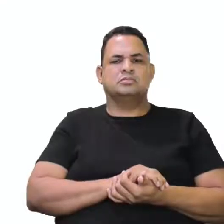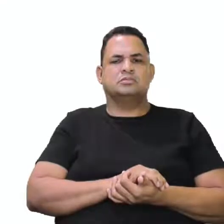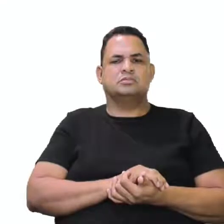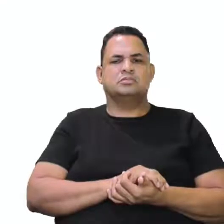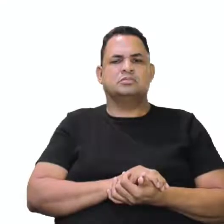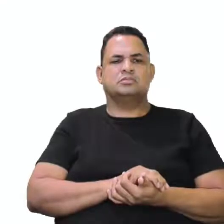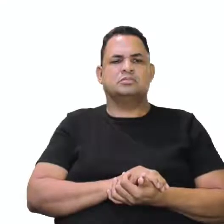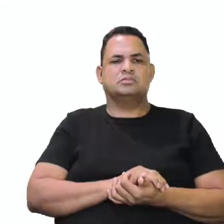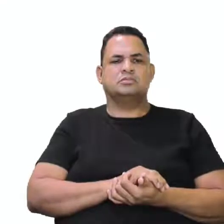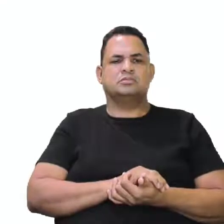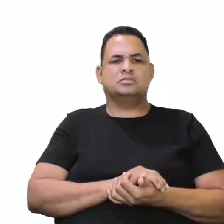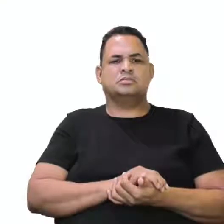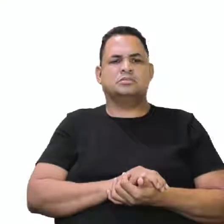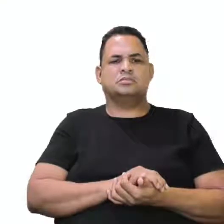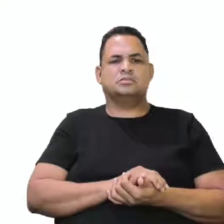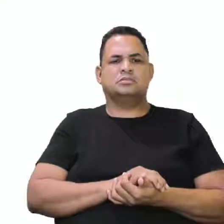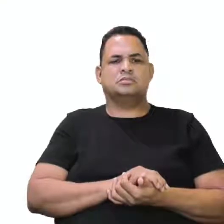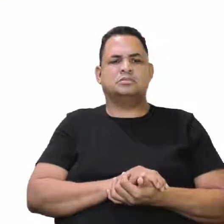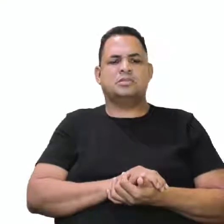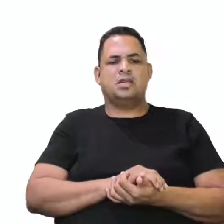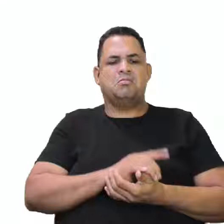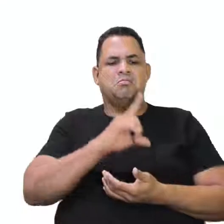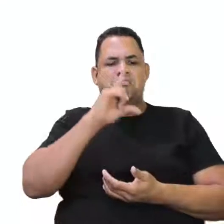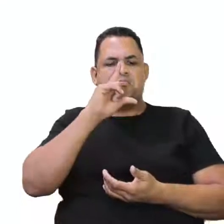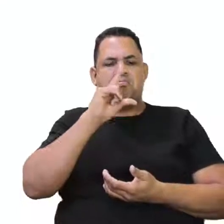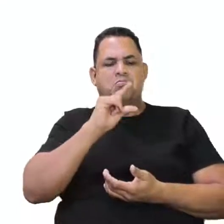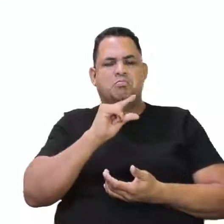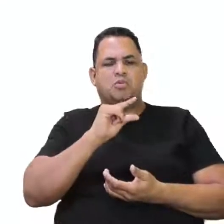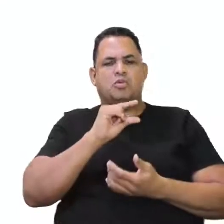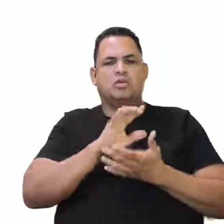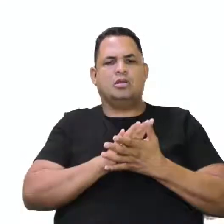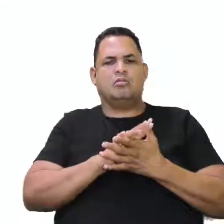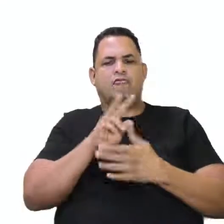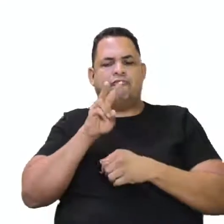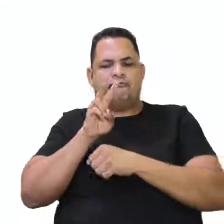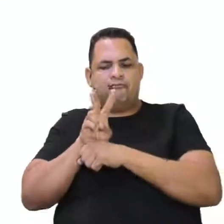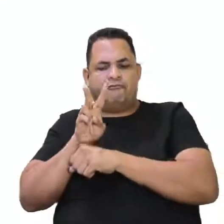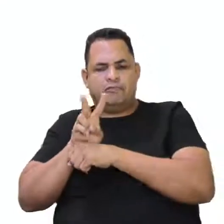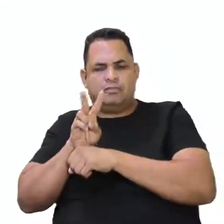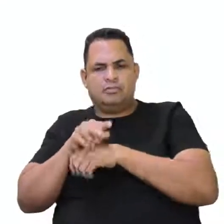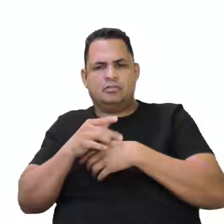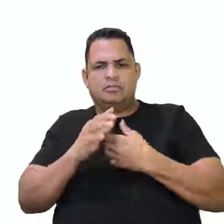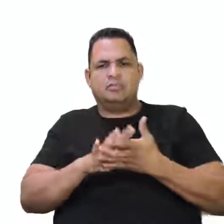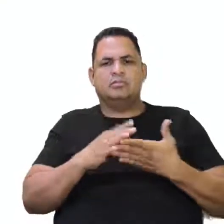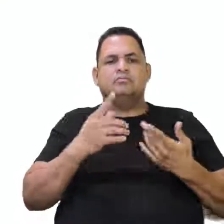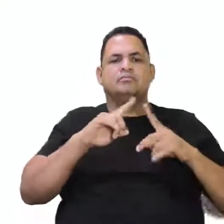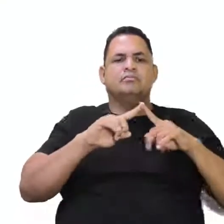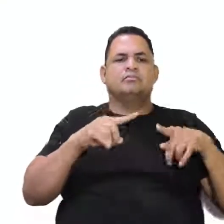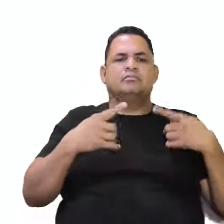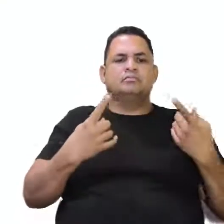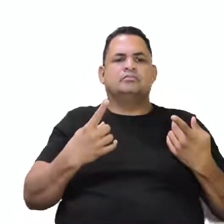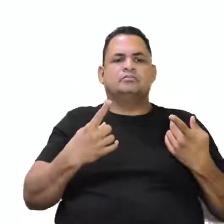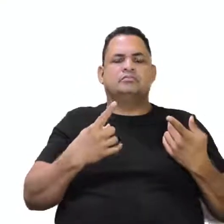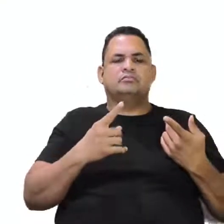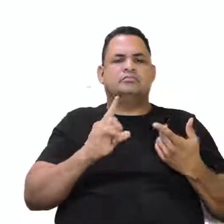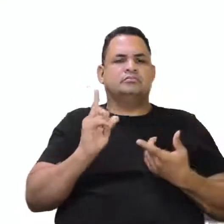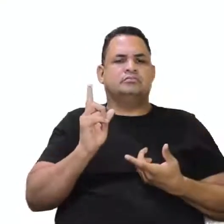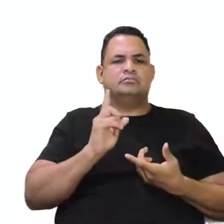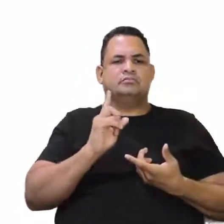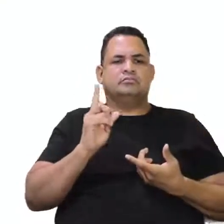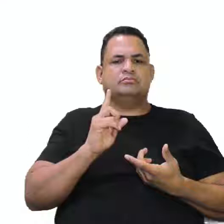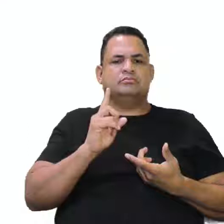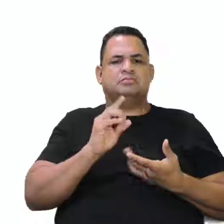A baixa fiscalização existe? Existe. Porém, ainda não